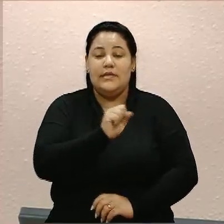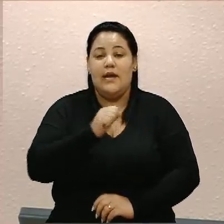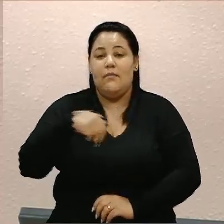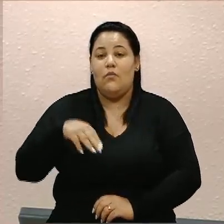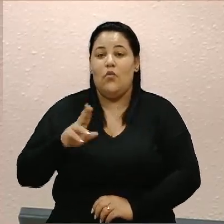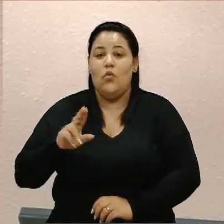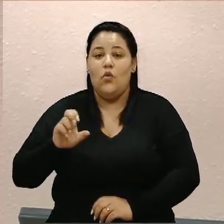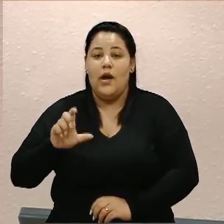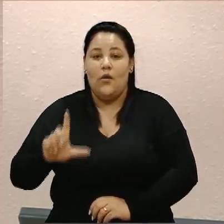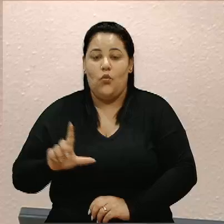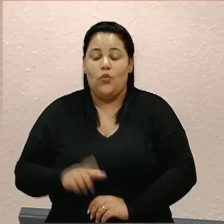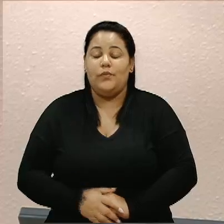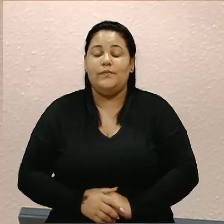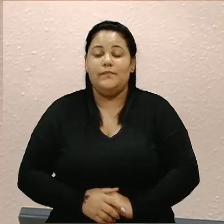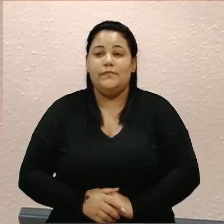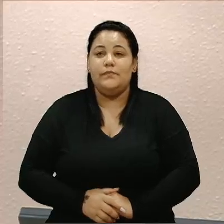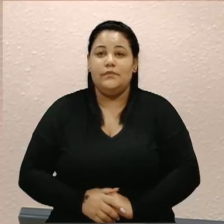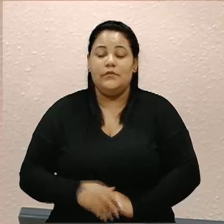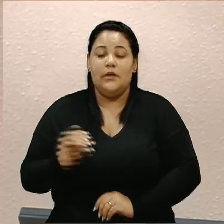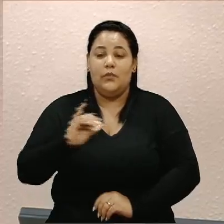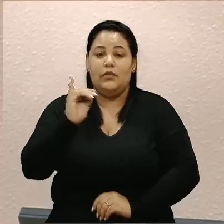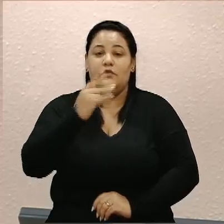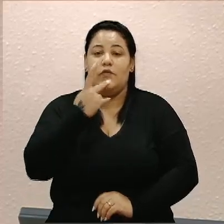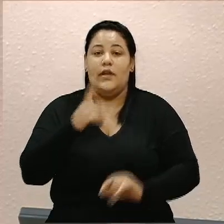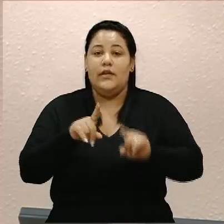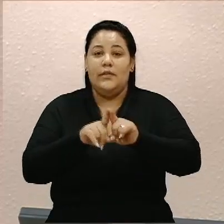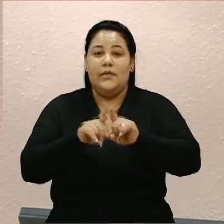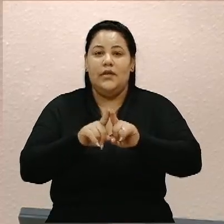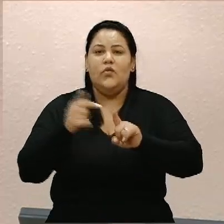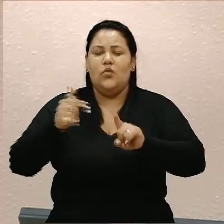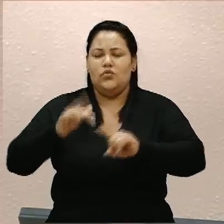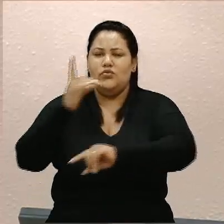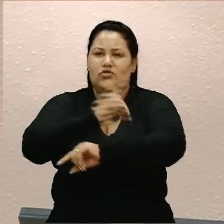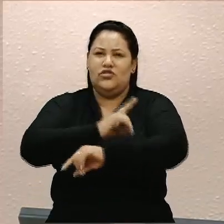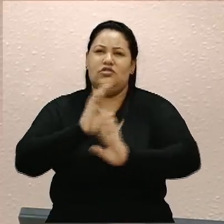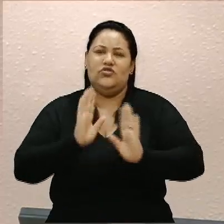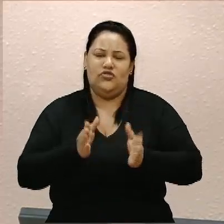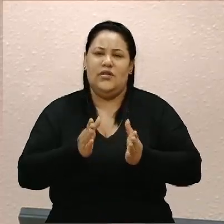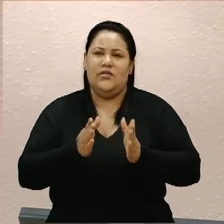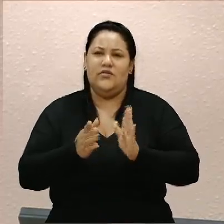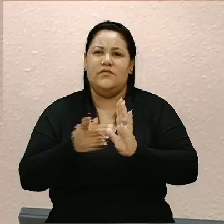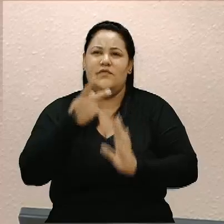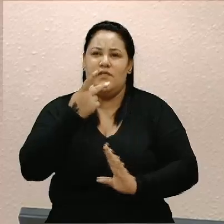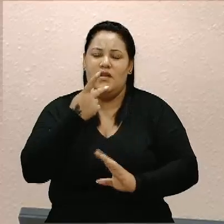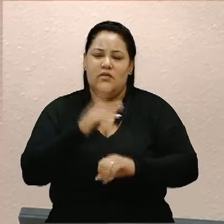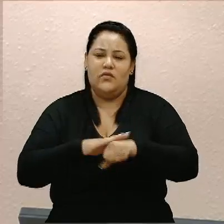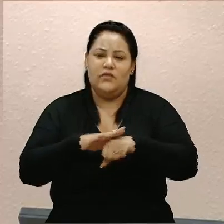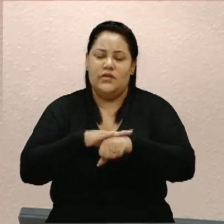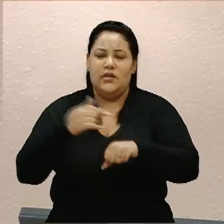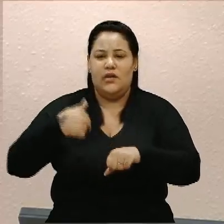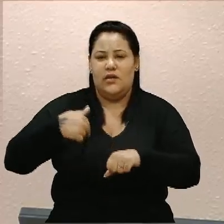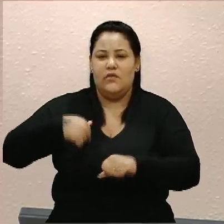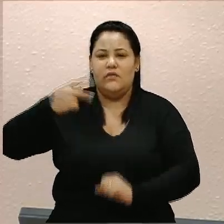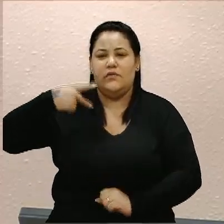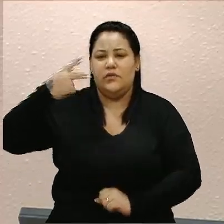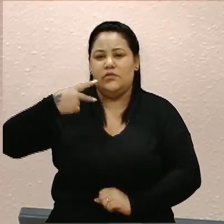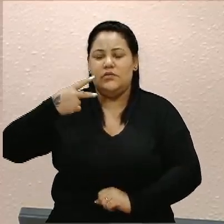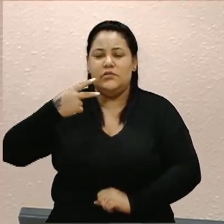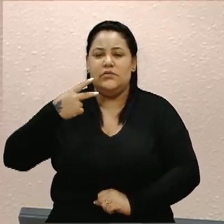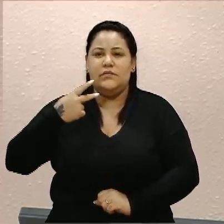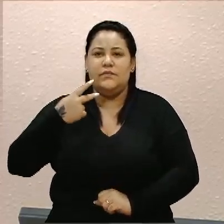também que, como eu já havia trazido esse tema outro dia e apresentei algumas questões, eu, a vereadora Rose,